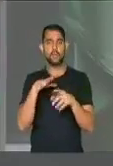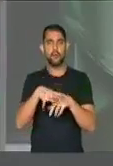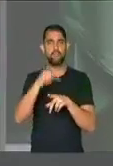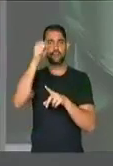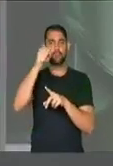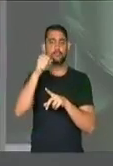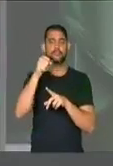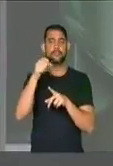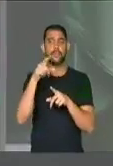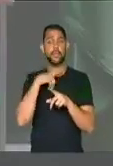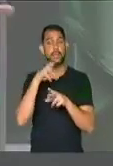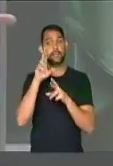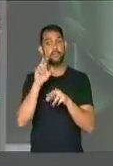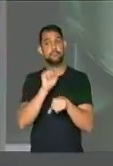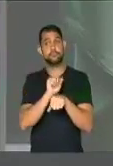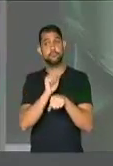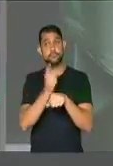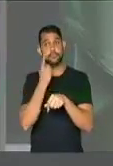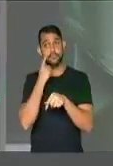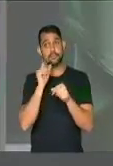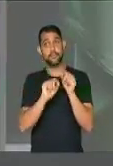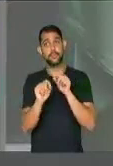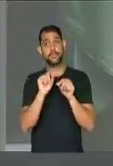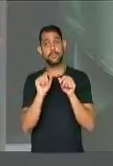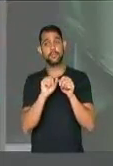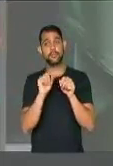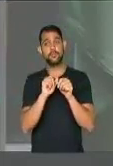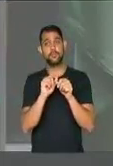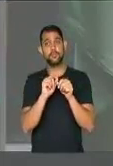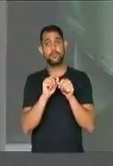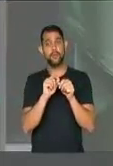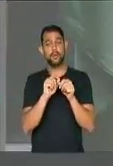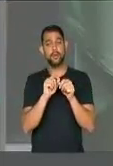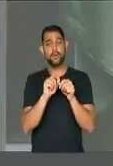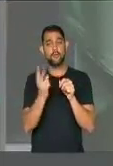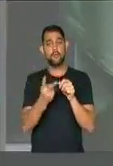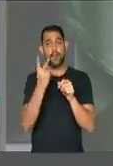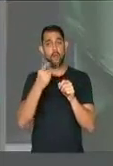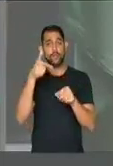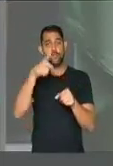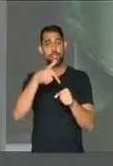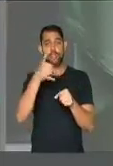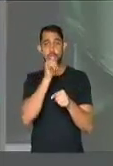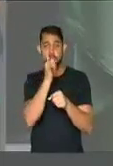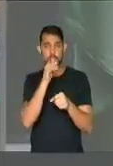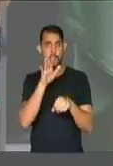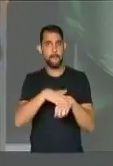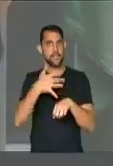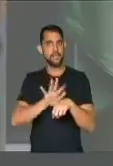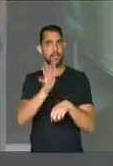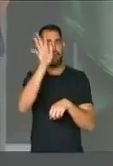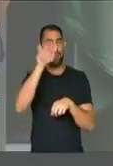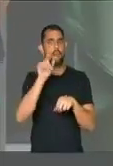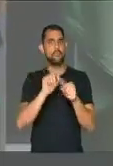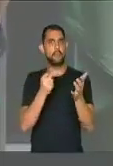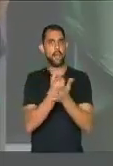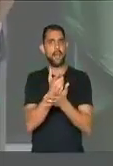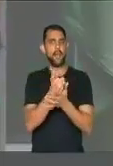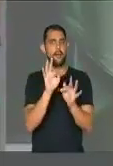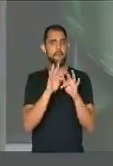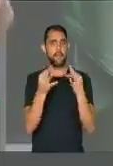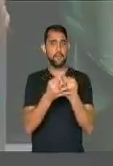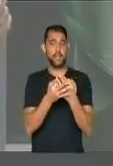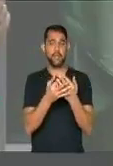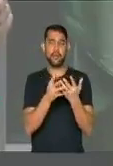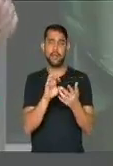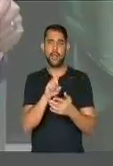apagão, é a perspectiva de uma conta de energia mais cara. A Eletrobras não é